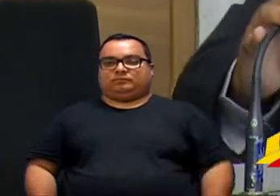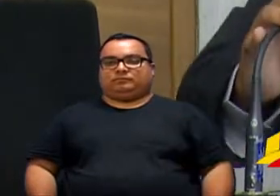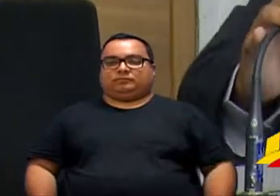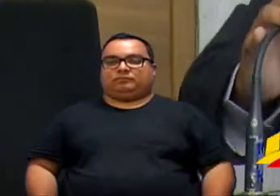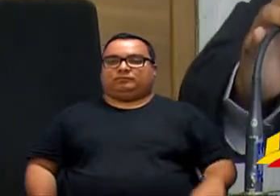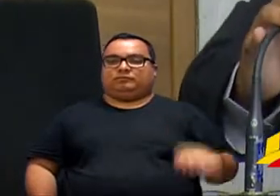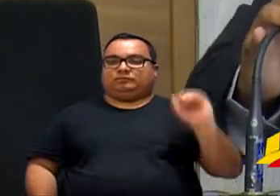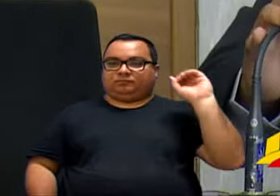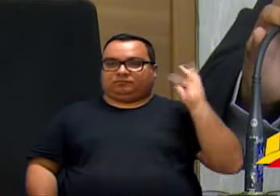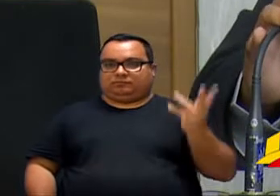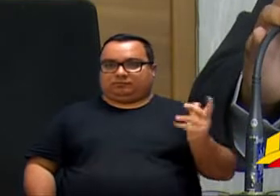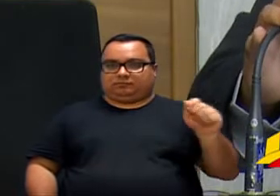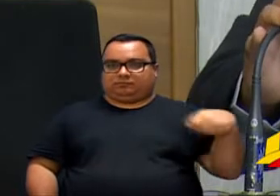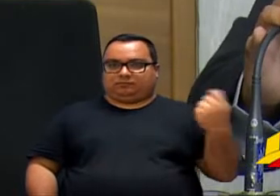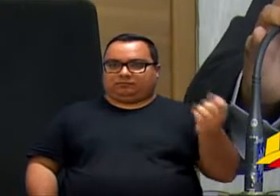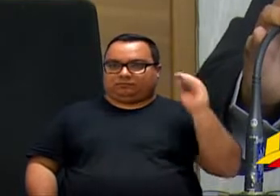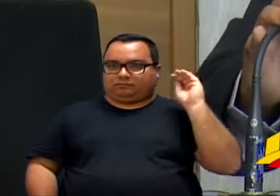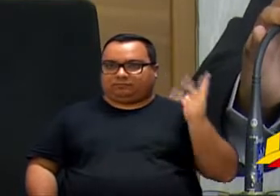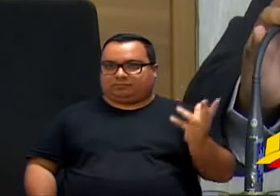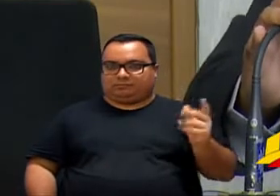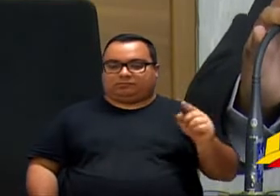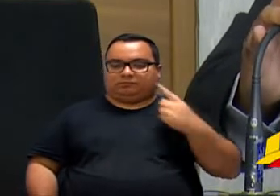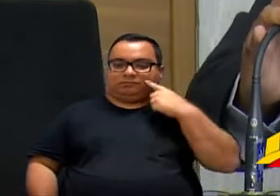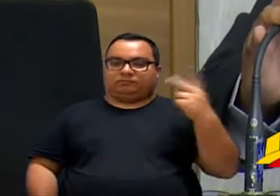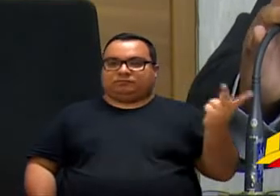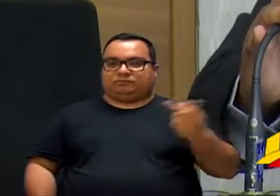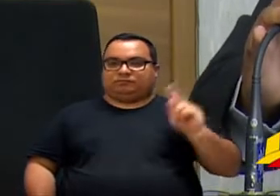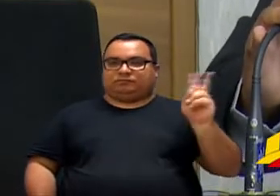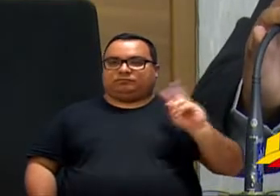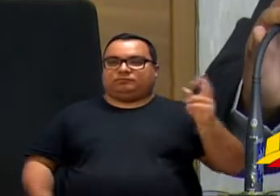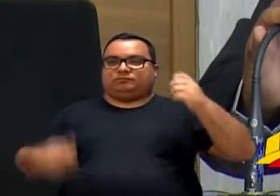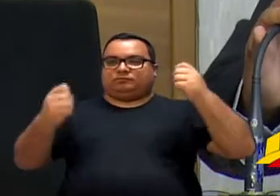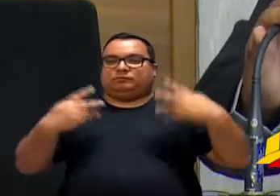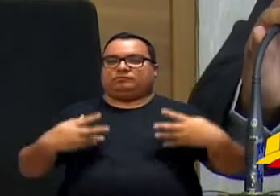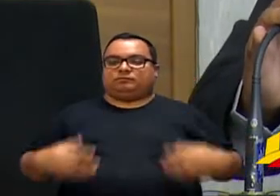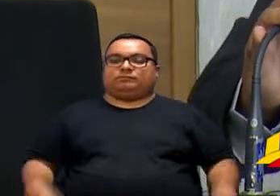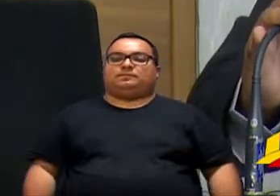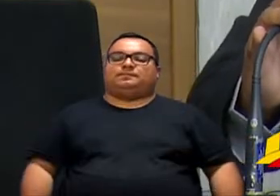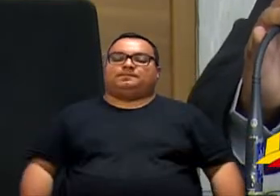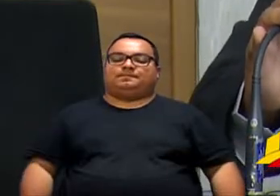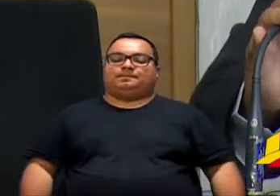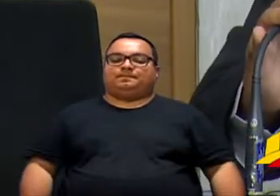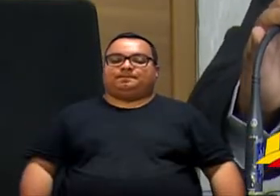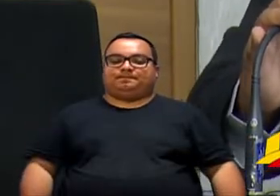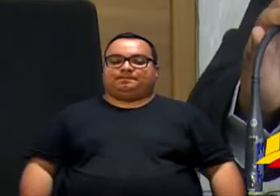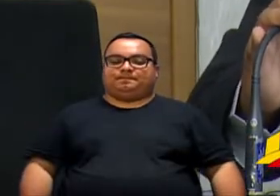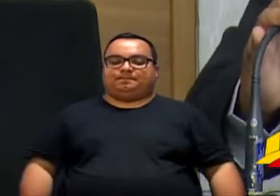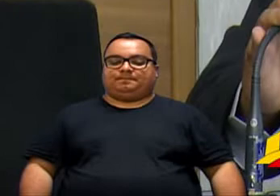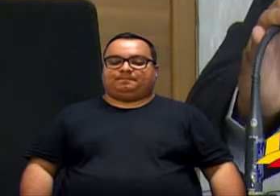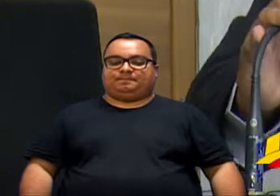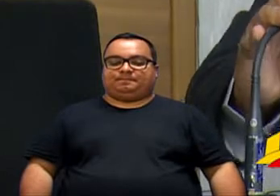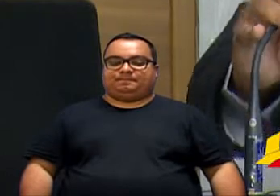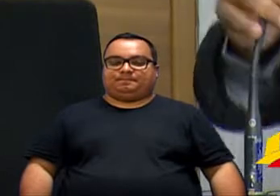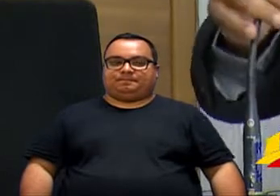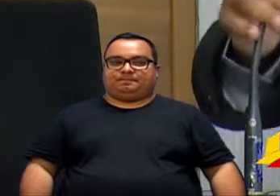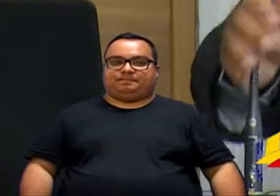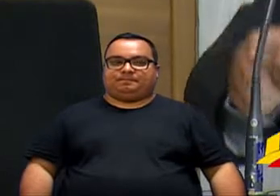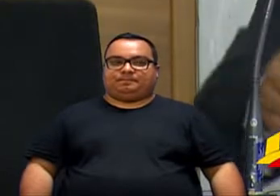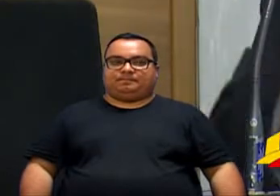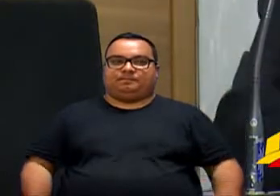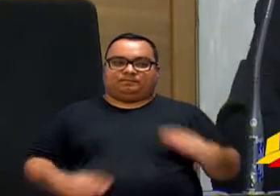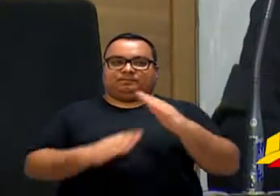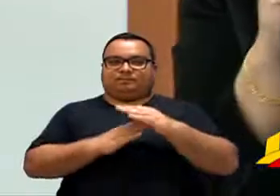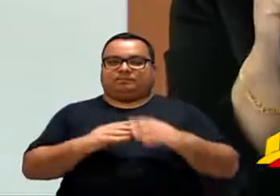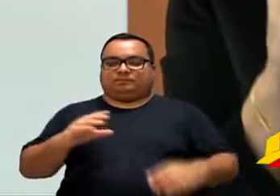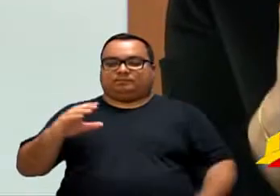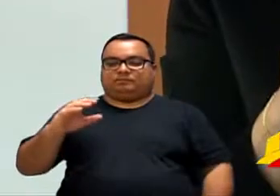o tempo do Ítalo então e agora o Cristiano depois a vereadora Fernanda cada um no seu tempo eu sei que a comissão de justiça é o objeto